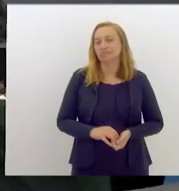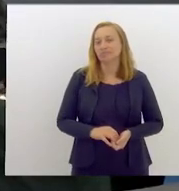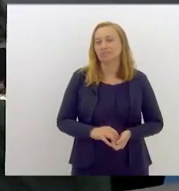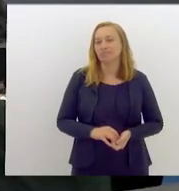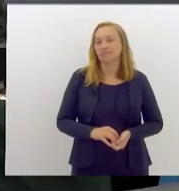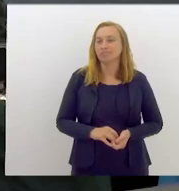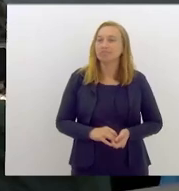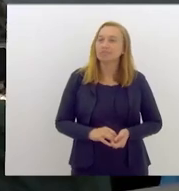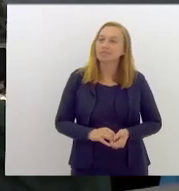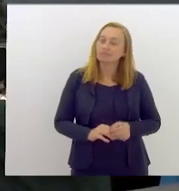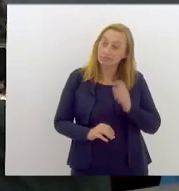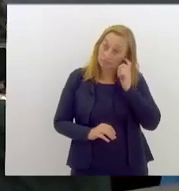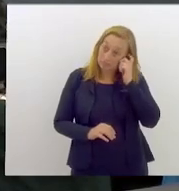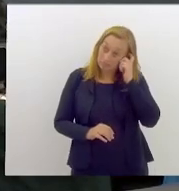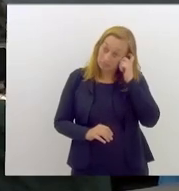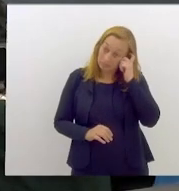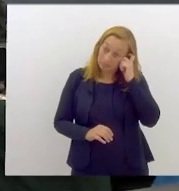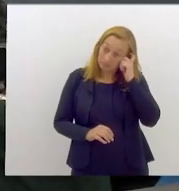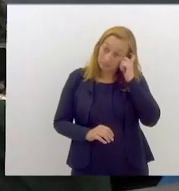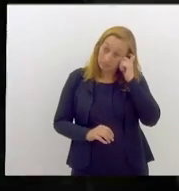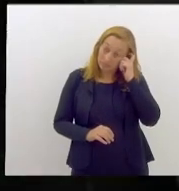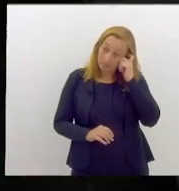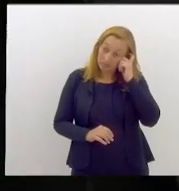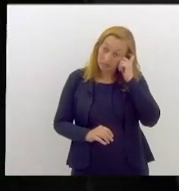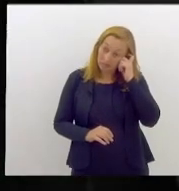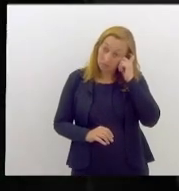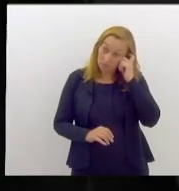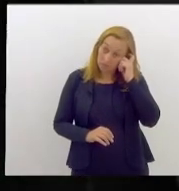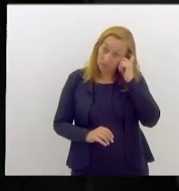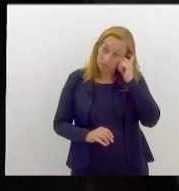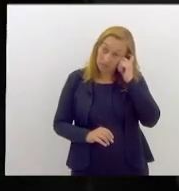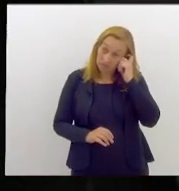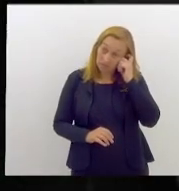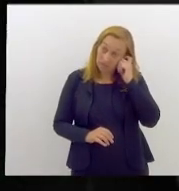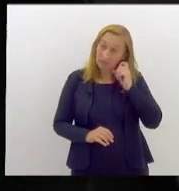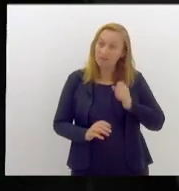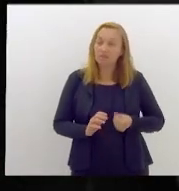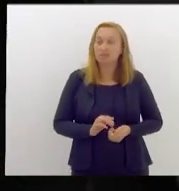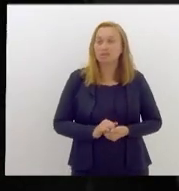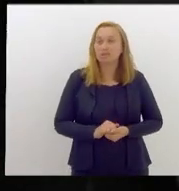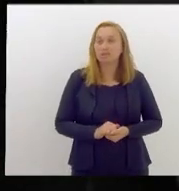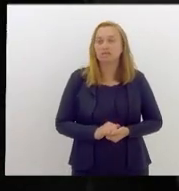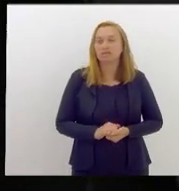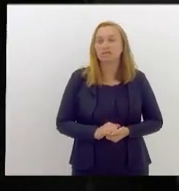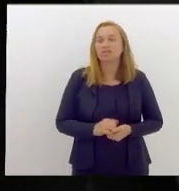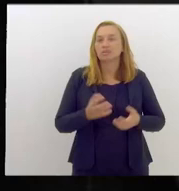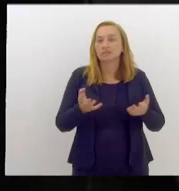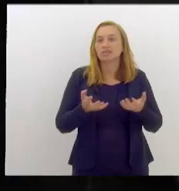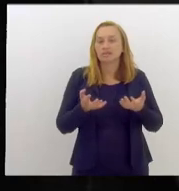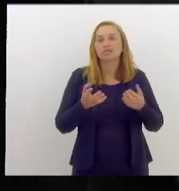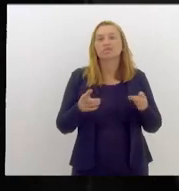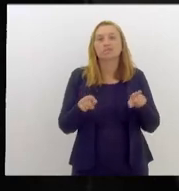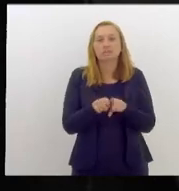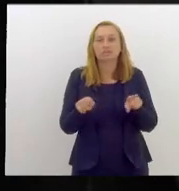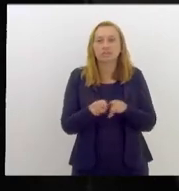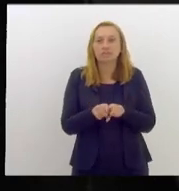o senhor presidente senhoras deputadas senhores deputados eu quero também